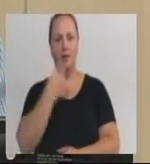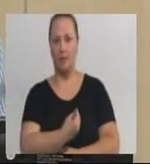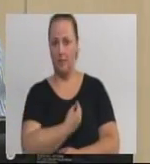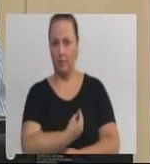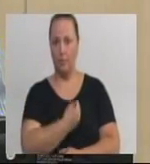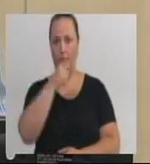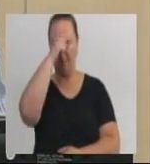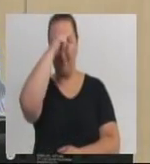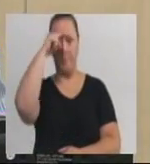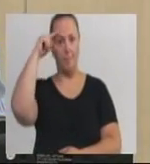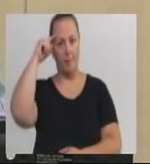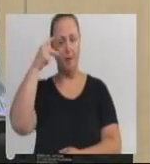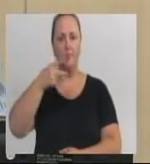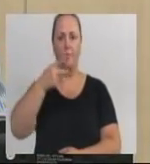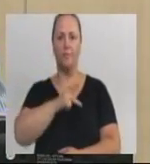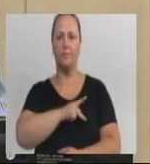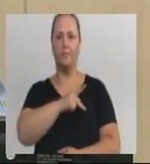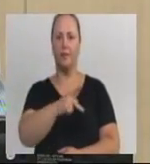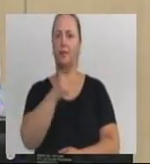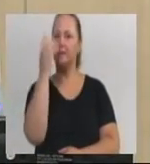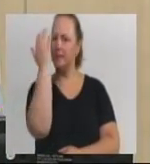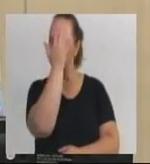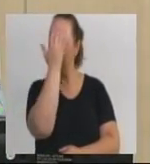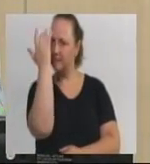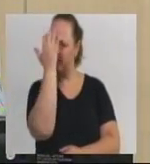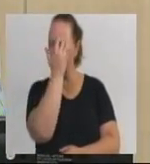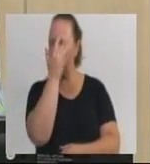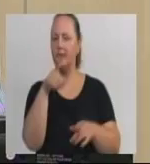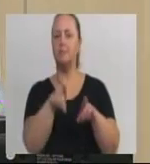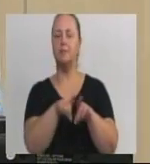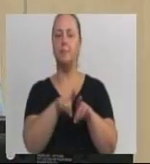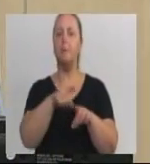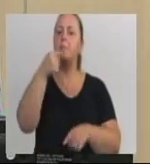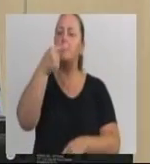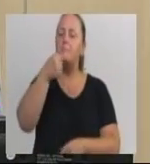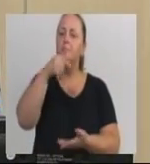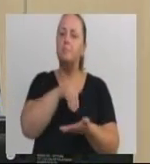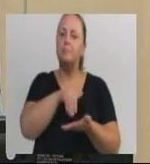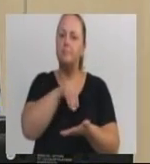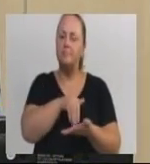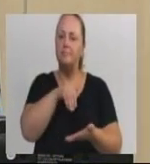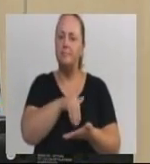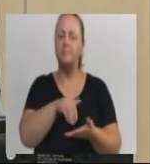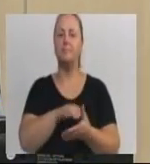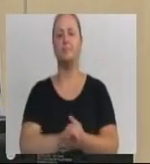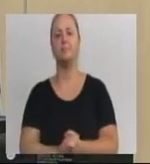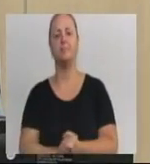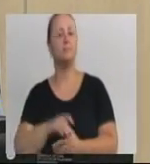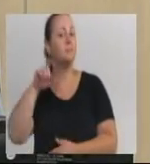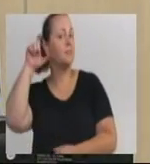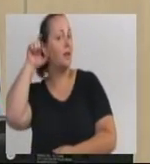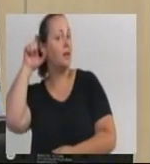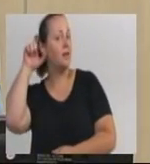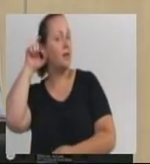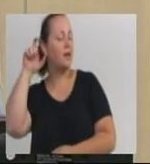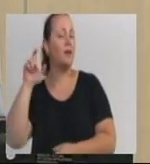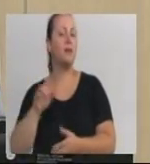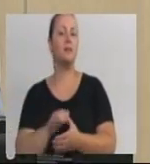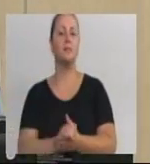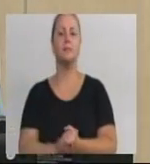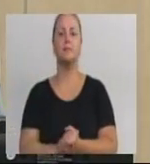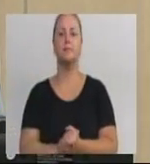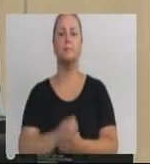da Rosa, nosso vice-presidente, vereador Célio Dias, nosso primeiro secretário, vereador Jantz Jörg Mantel, vereador